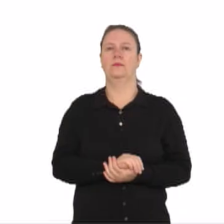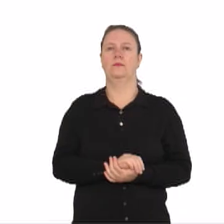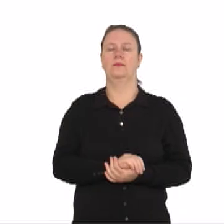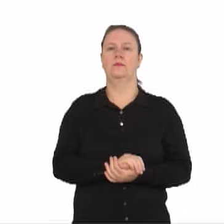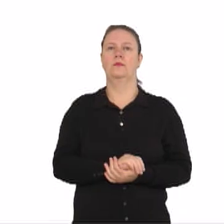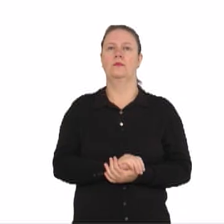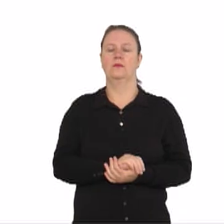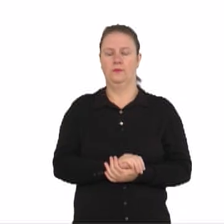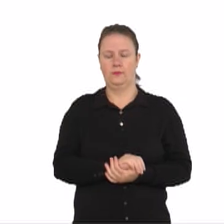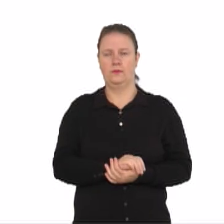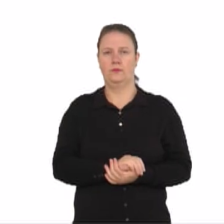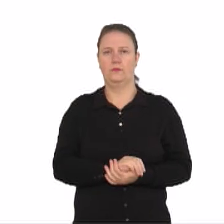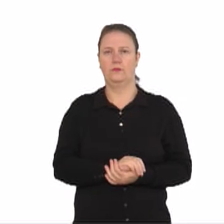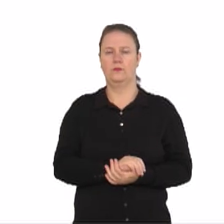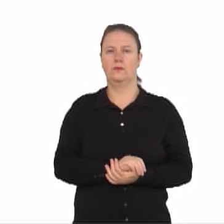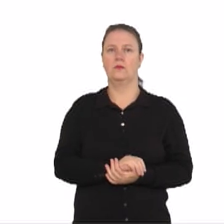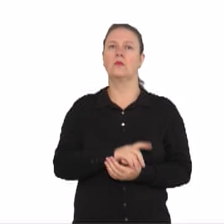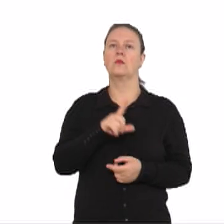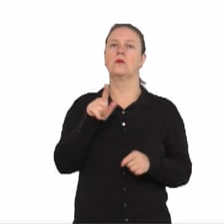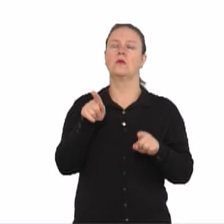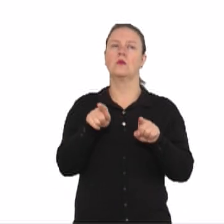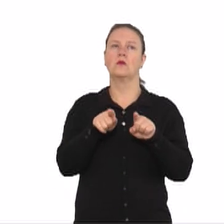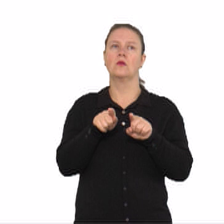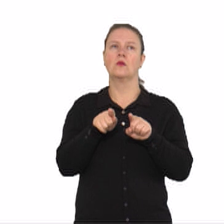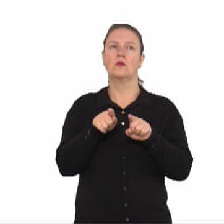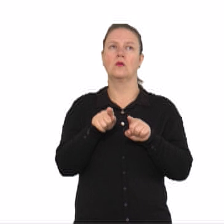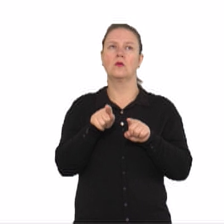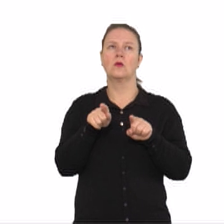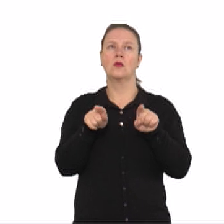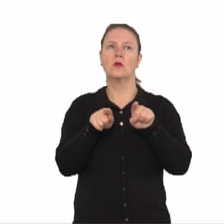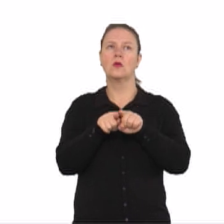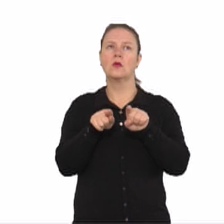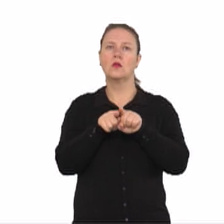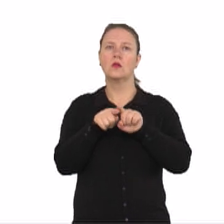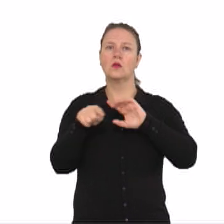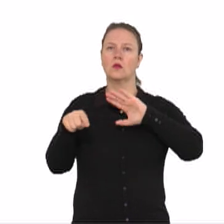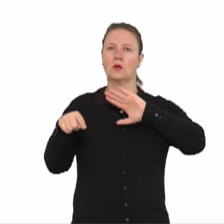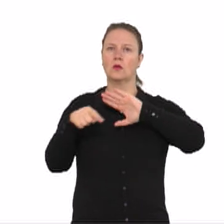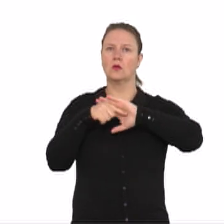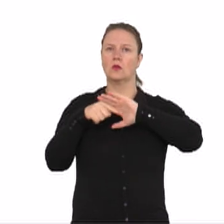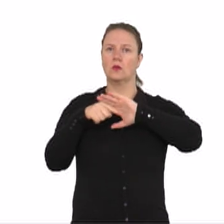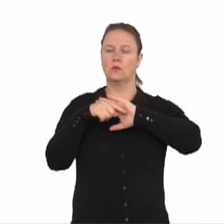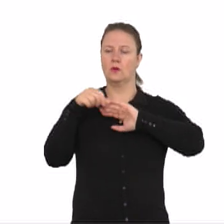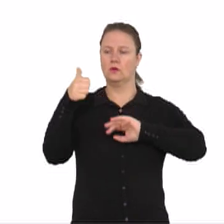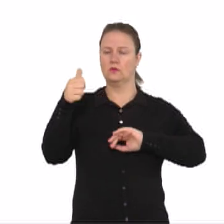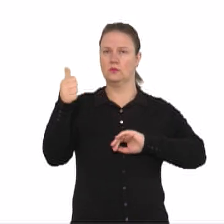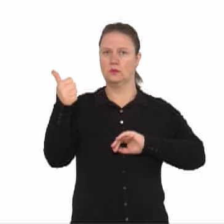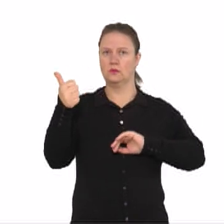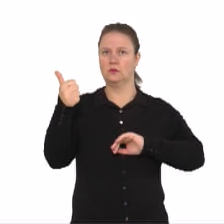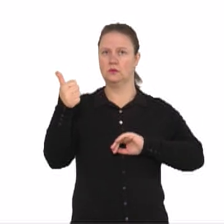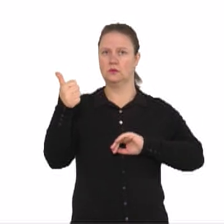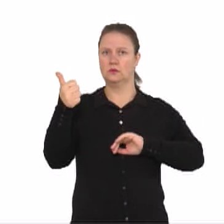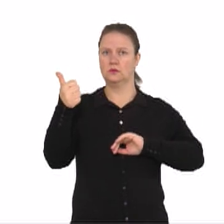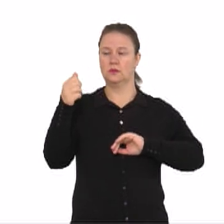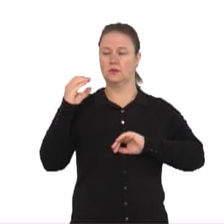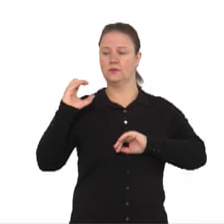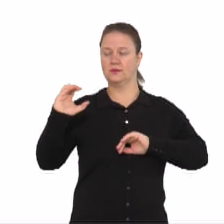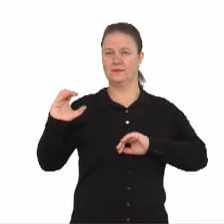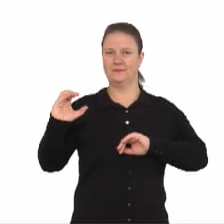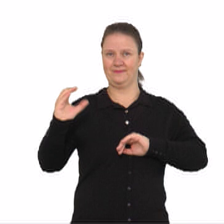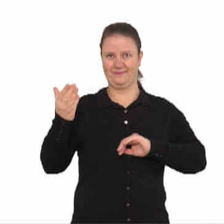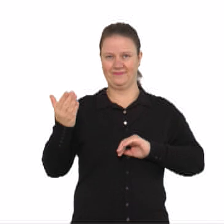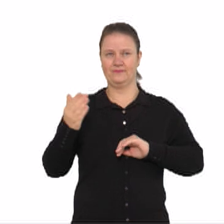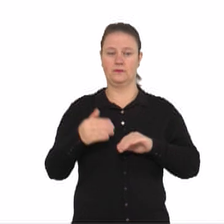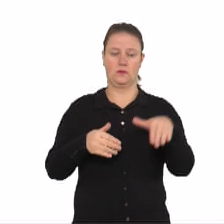número que está acompanhando a nossa variável x, o termo em x. E C, menos 11. Isso mesmo.